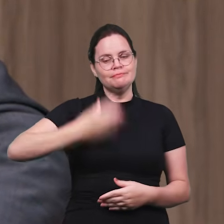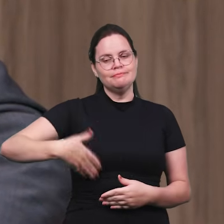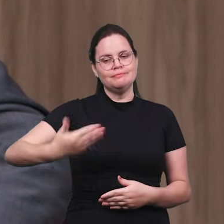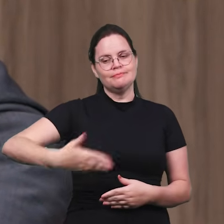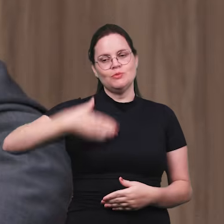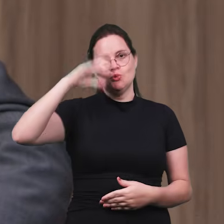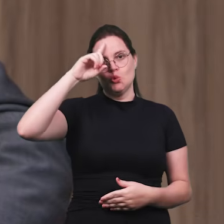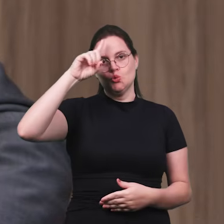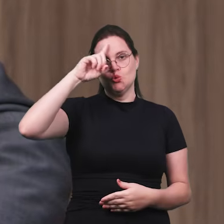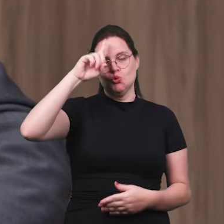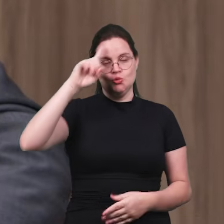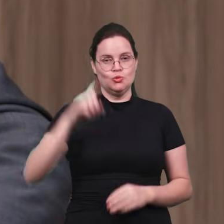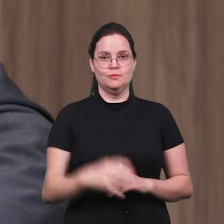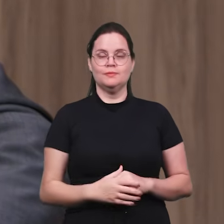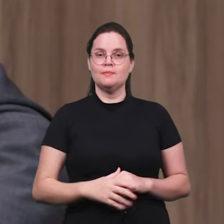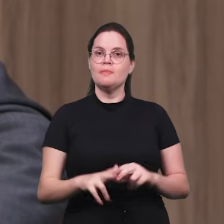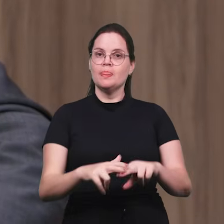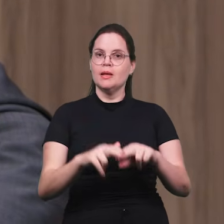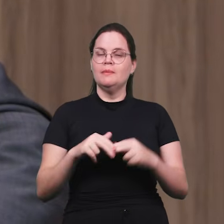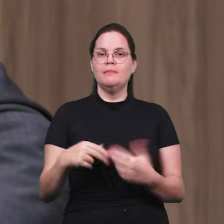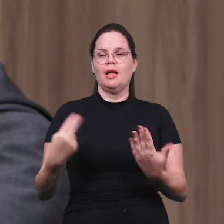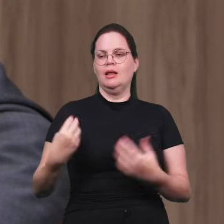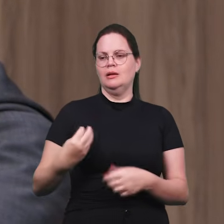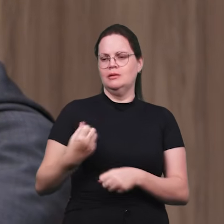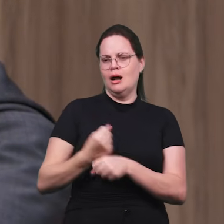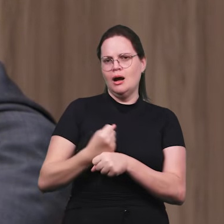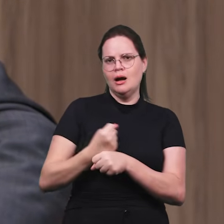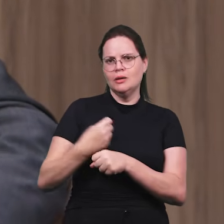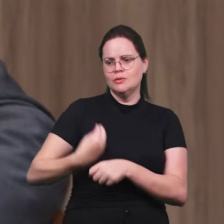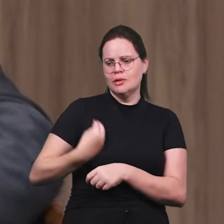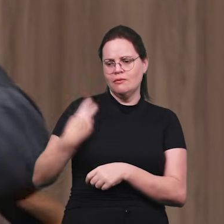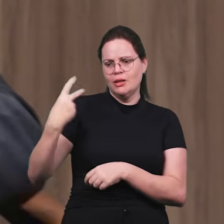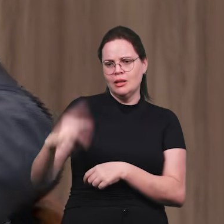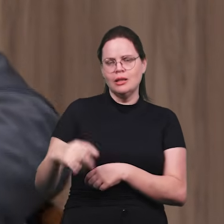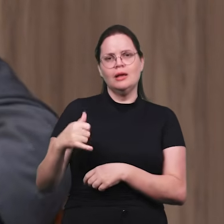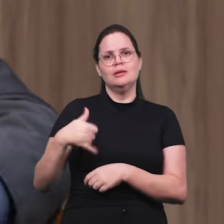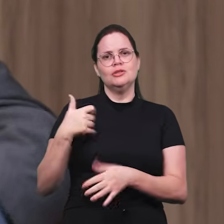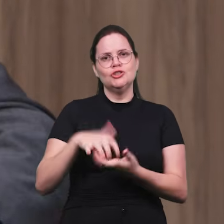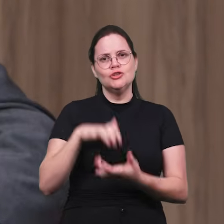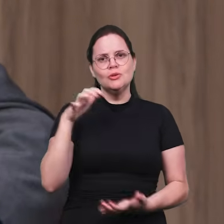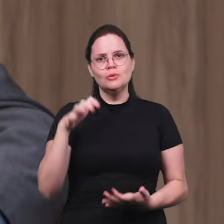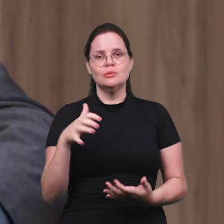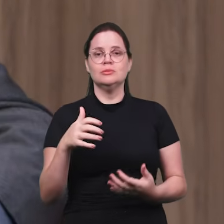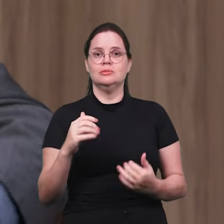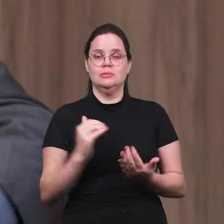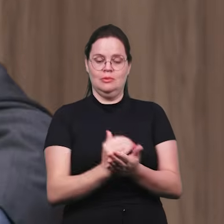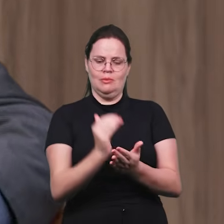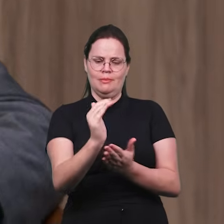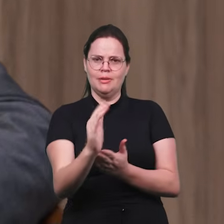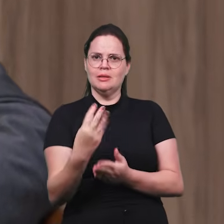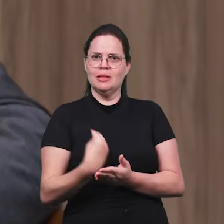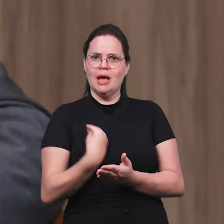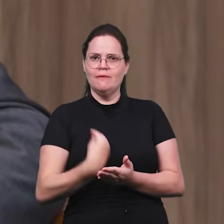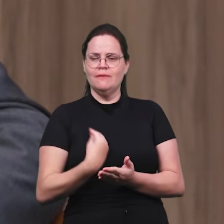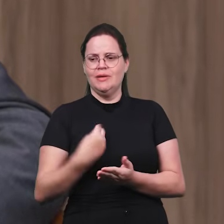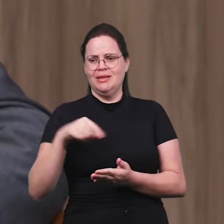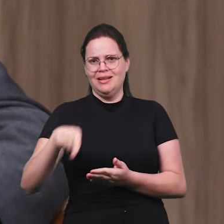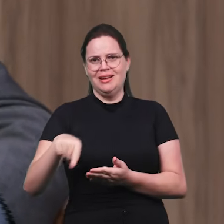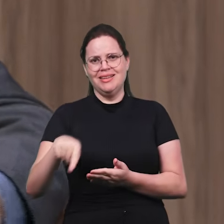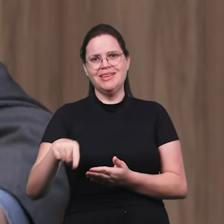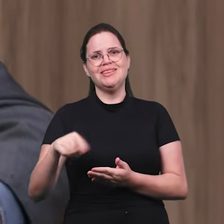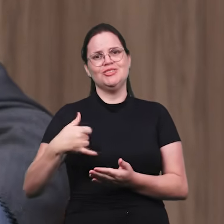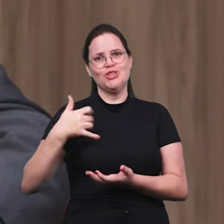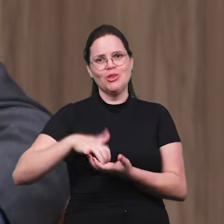diariamente. Pela longevidade, geralmente nessa fase da vida a família não está tão